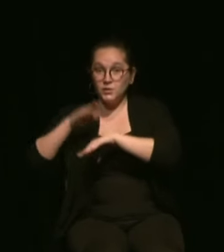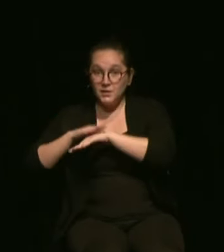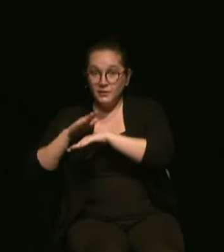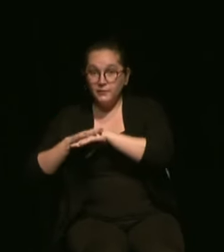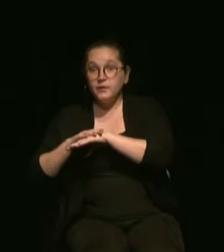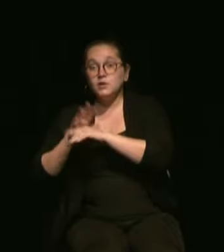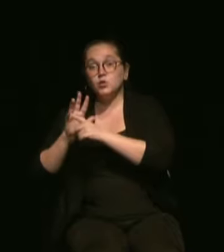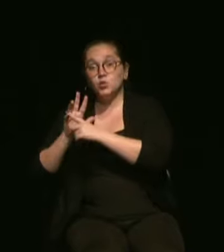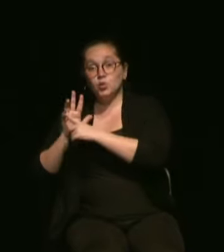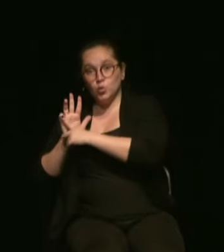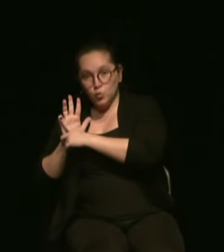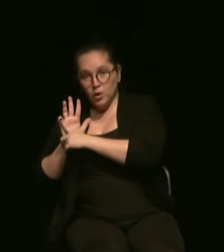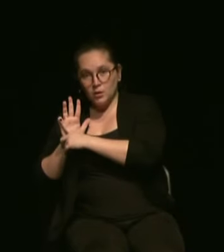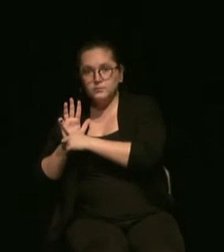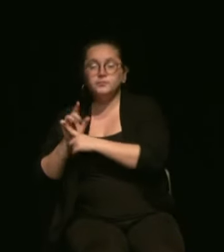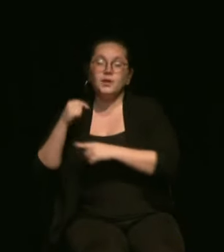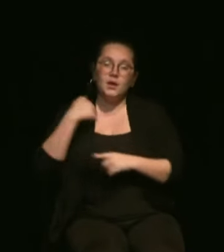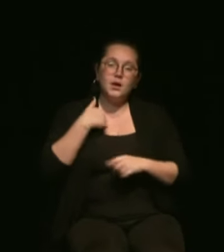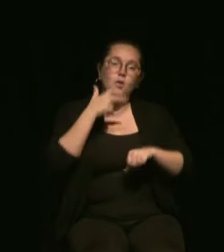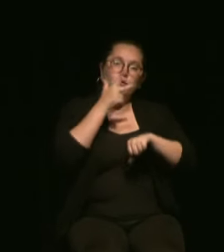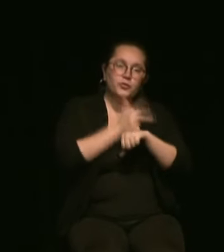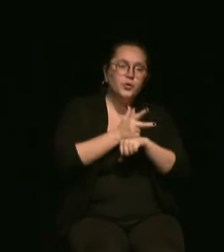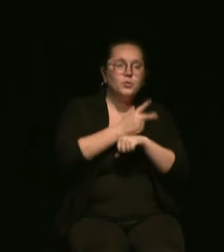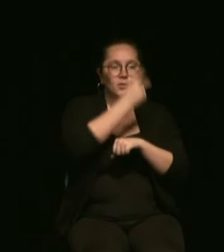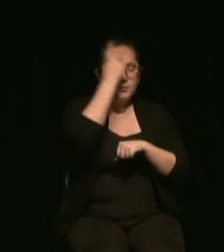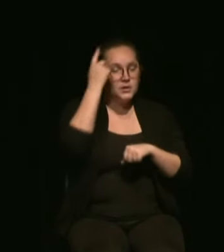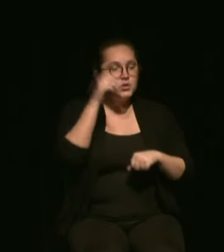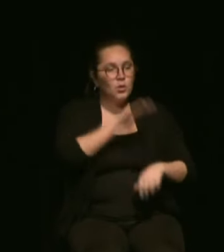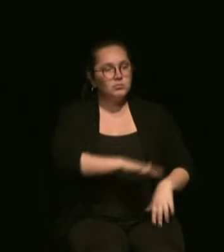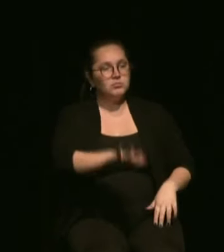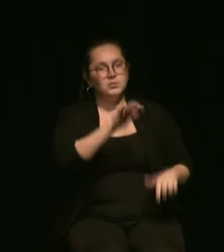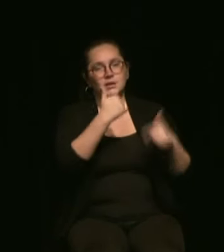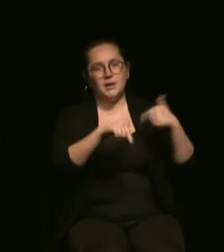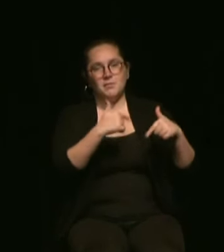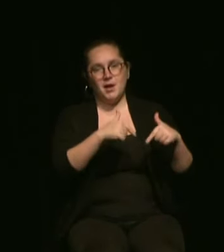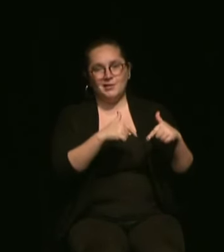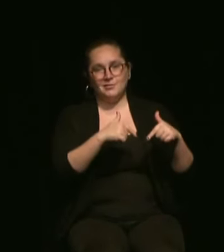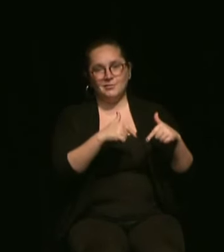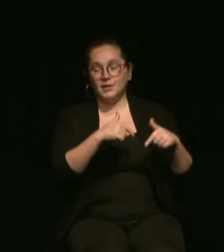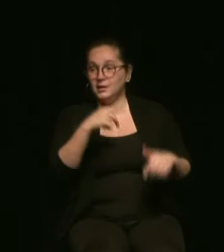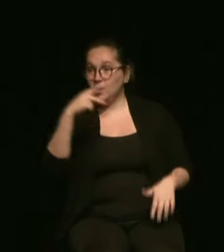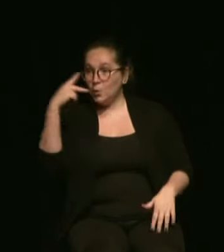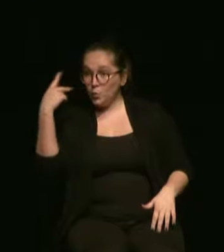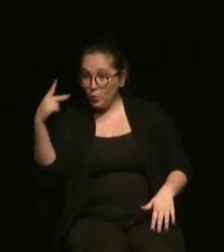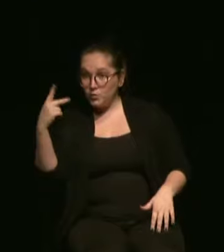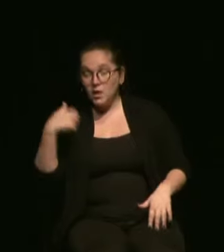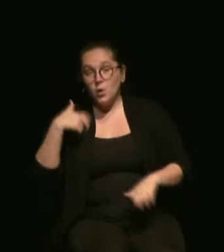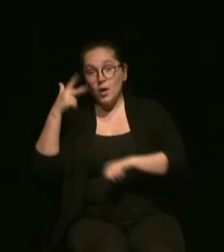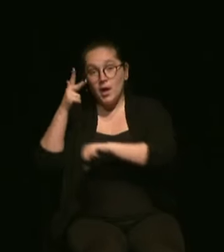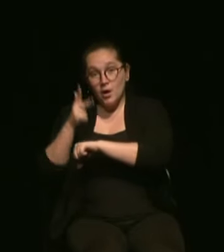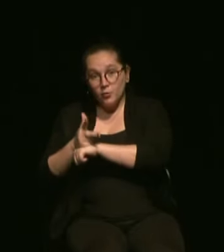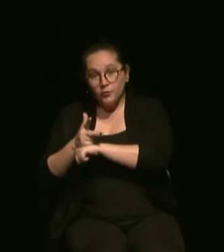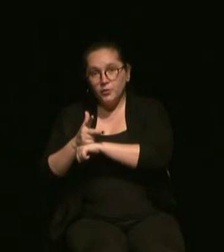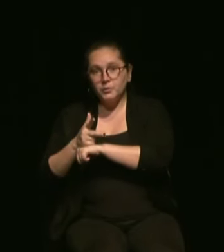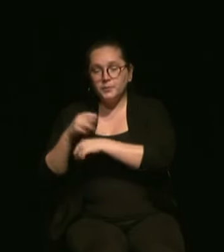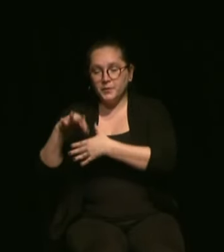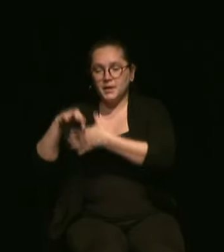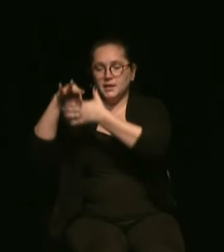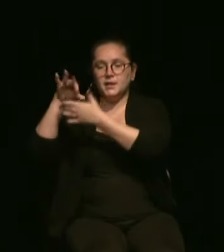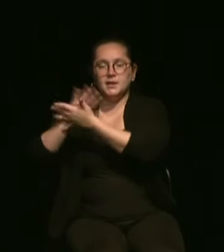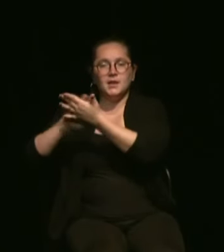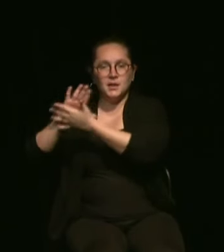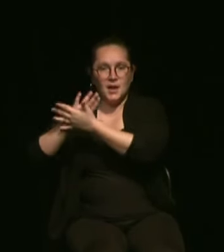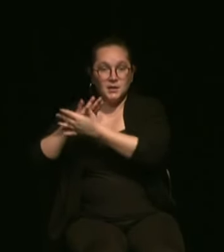os peões. Então o teu filme é o líder sem a massa, digamos assim, né? E o peões é a massa sem o líder. Os dois